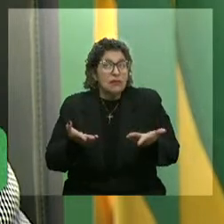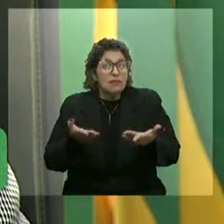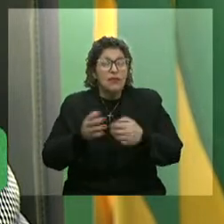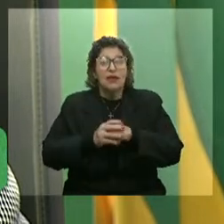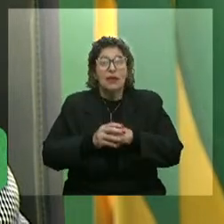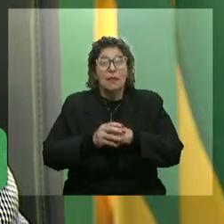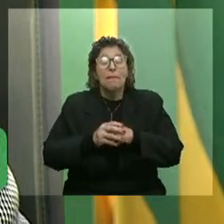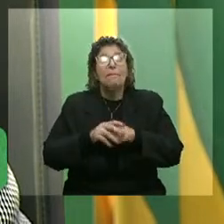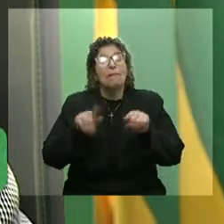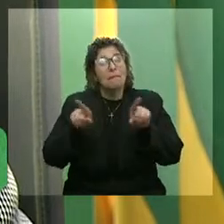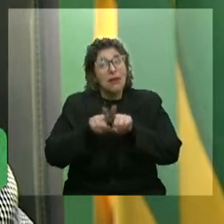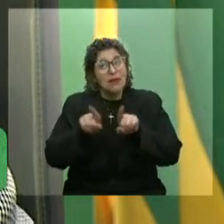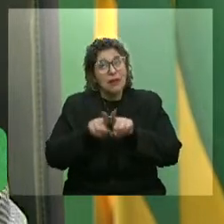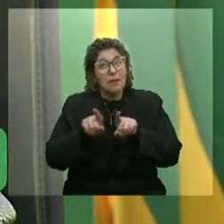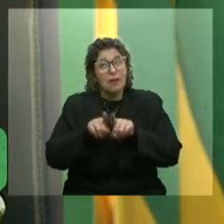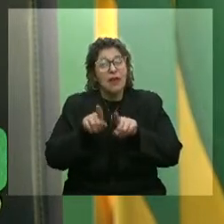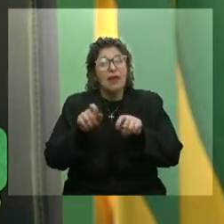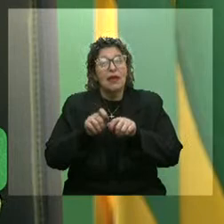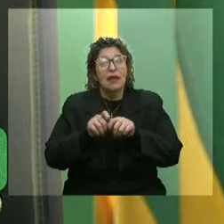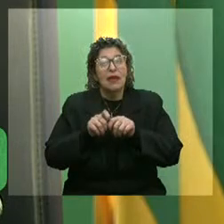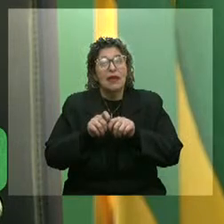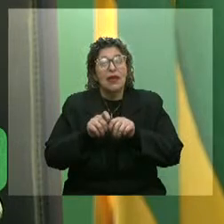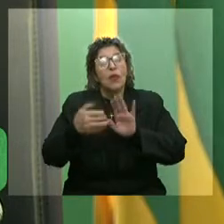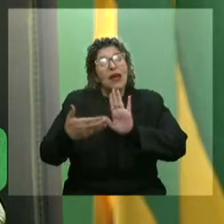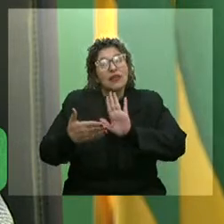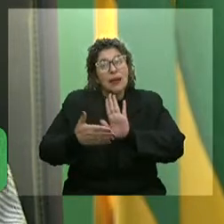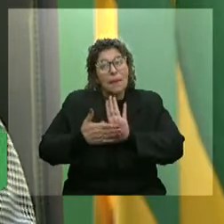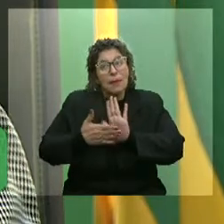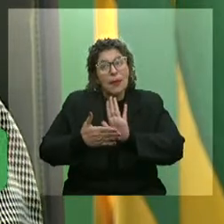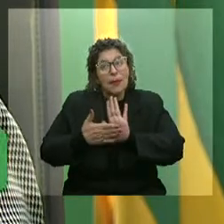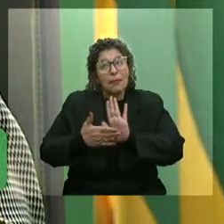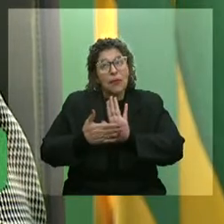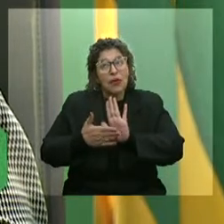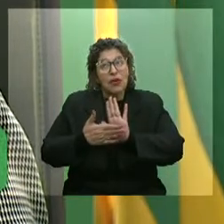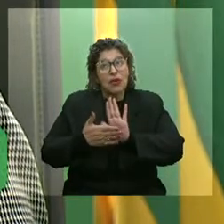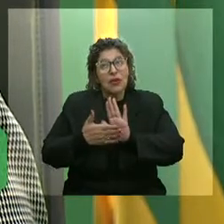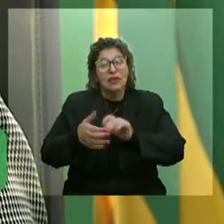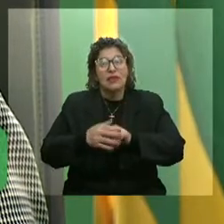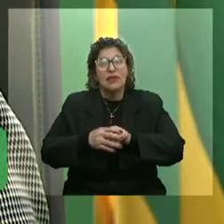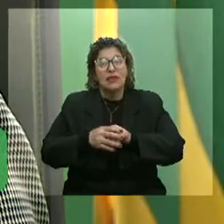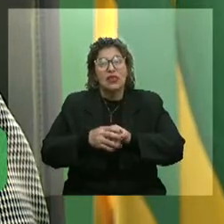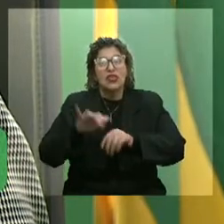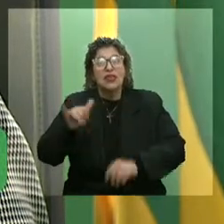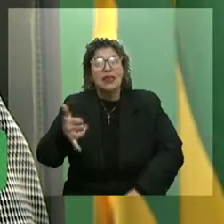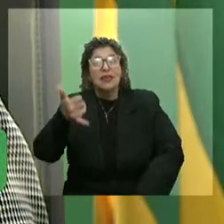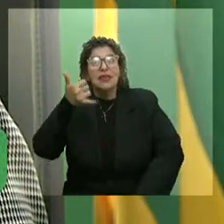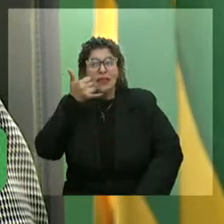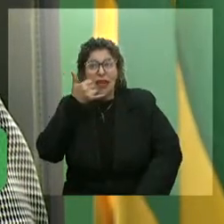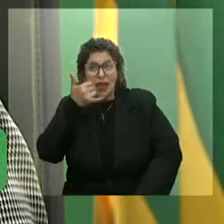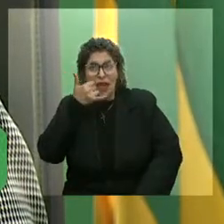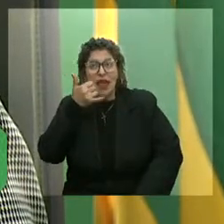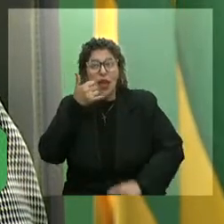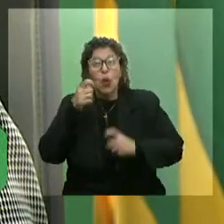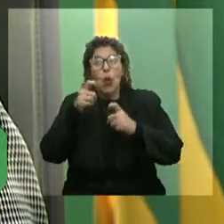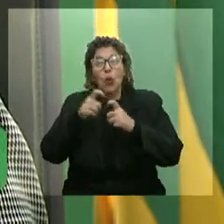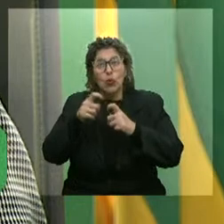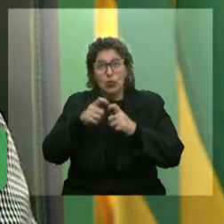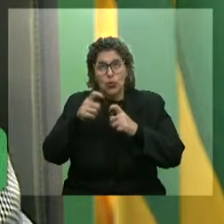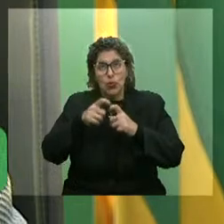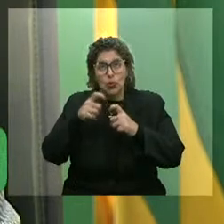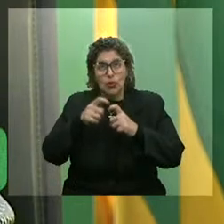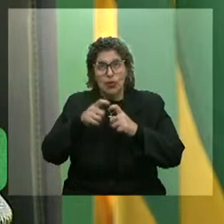Mas, evidentemente, então, que com esta proposta de ter teleconsulta especializada de um